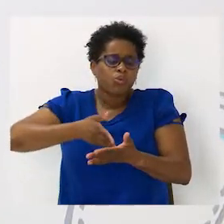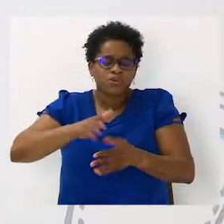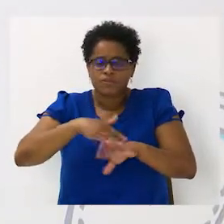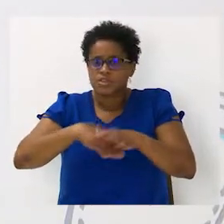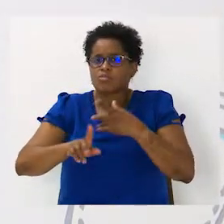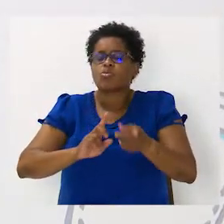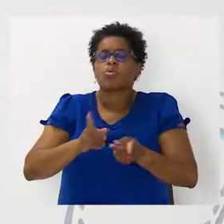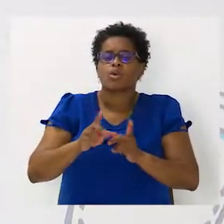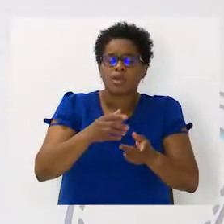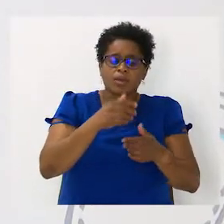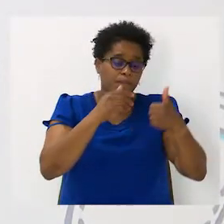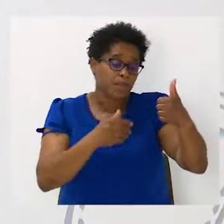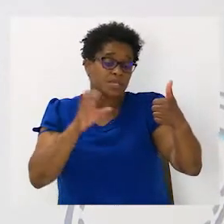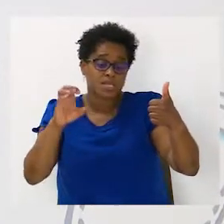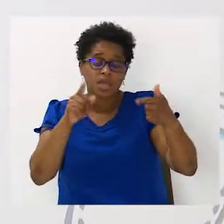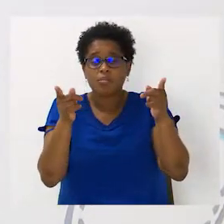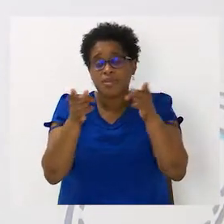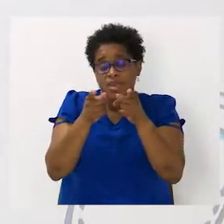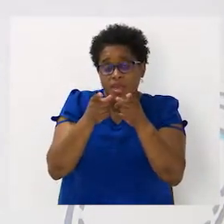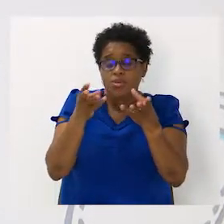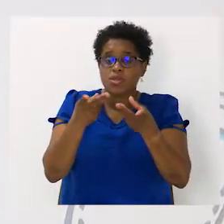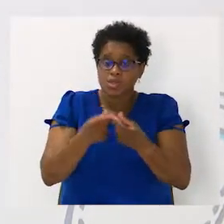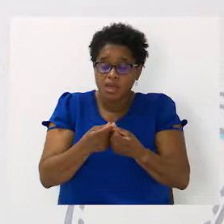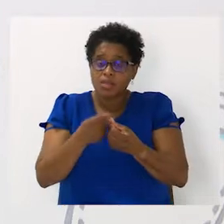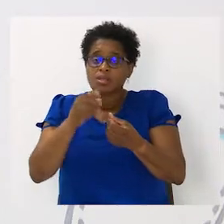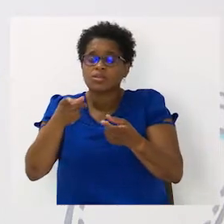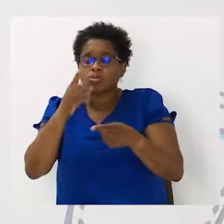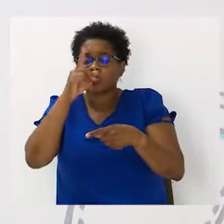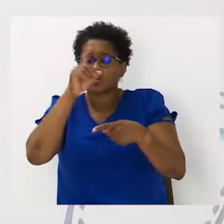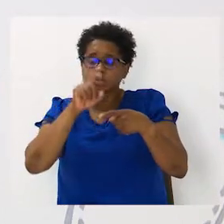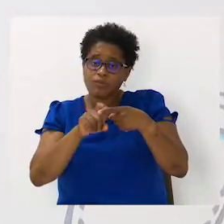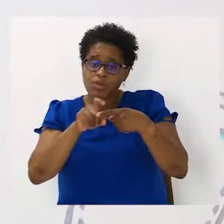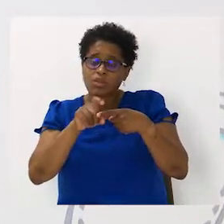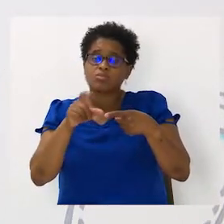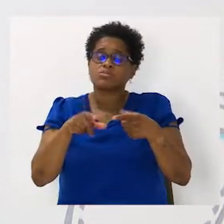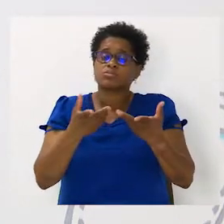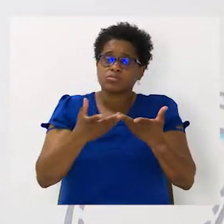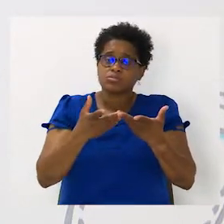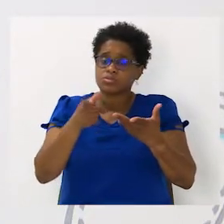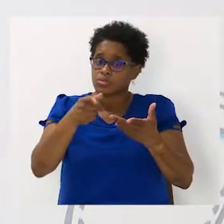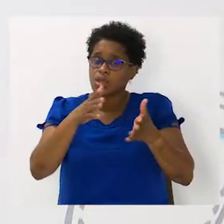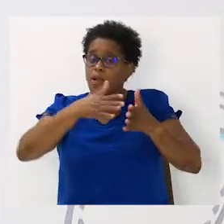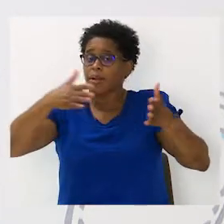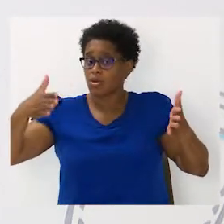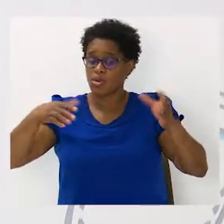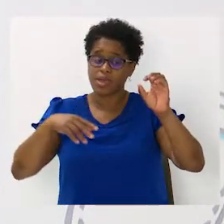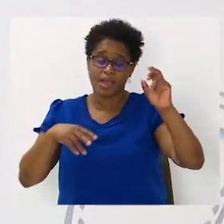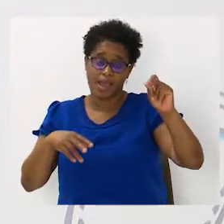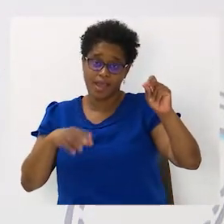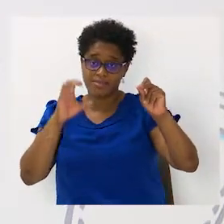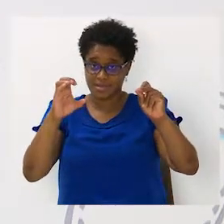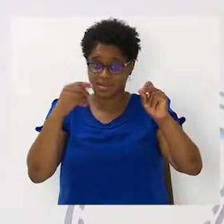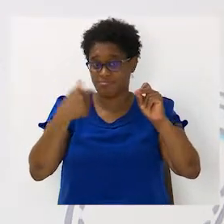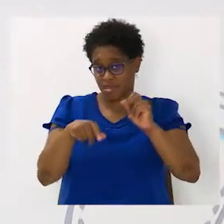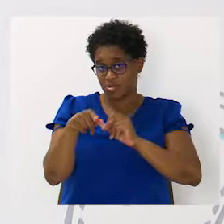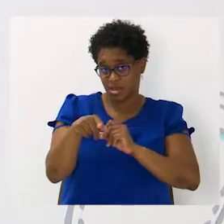fizemos o quê? BC, essa pequena quantidade, ou pequeno segmento, dividimos por segmento maior, que é AC,